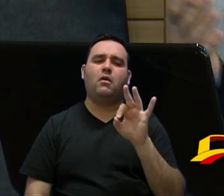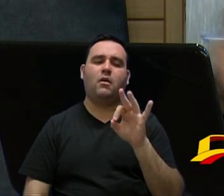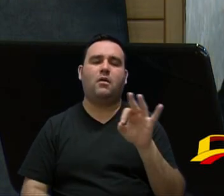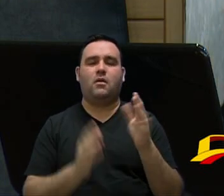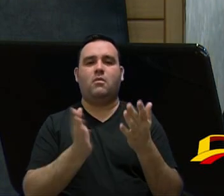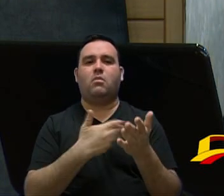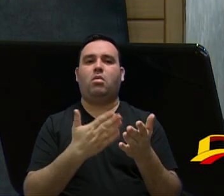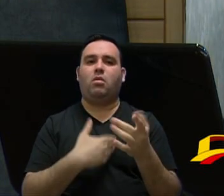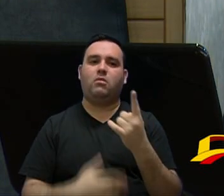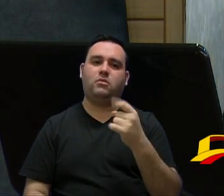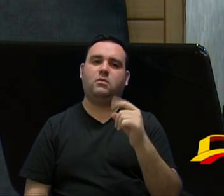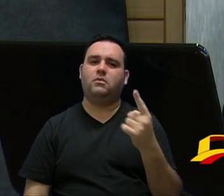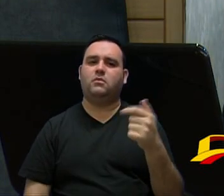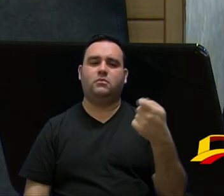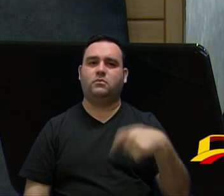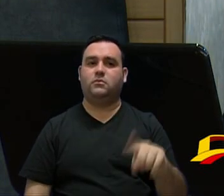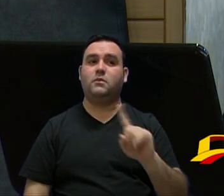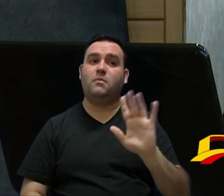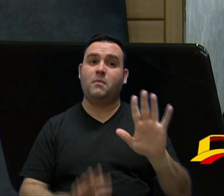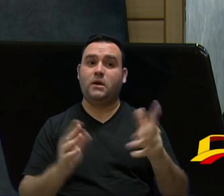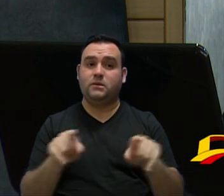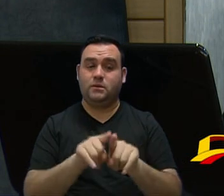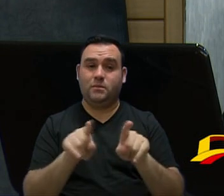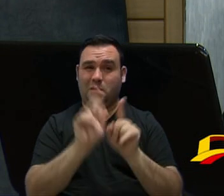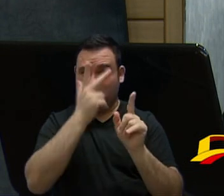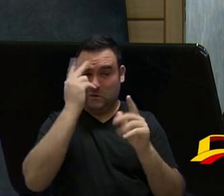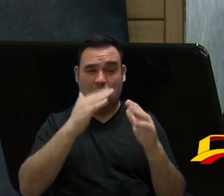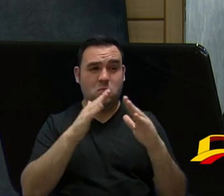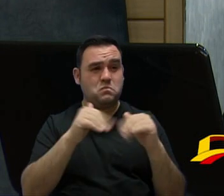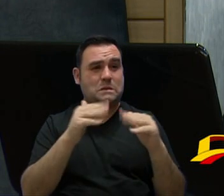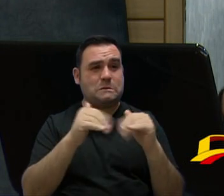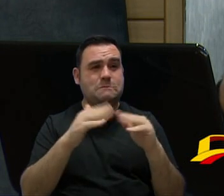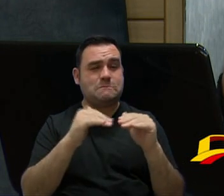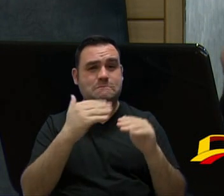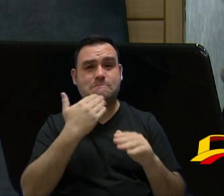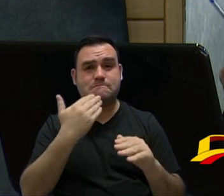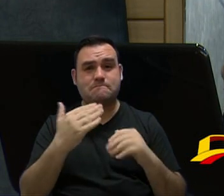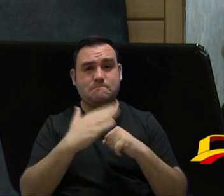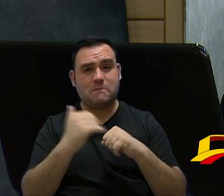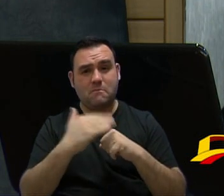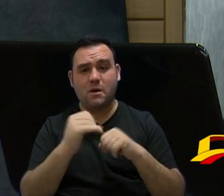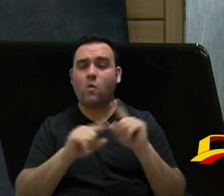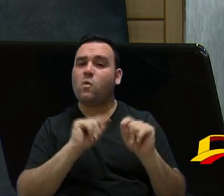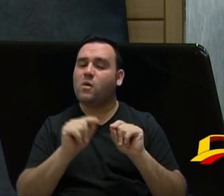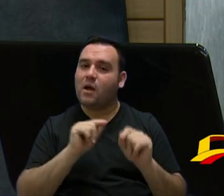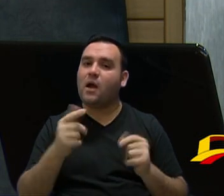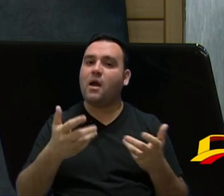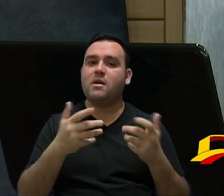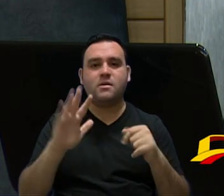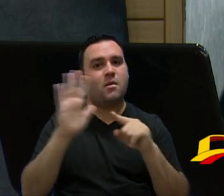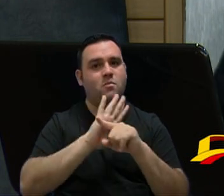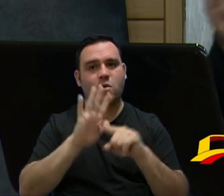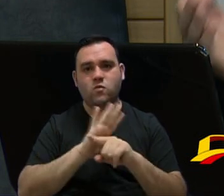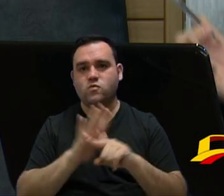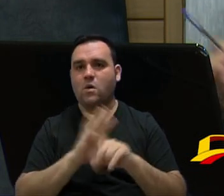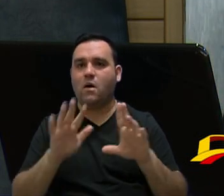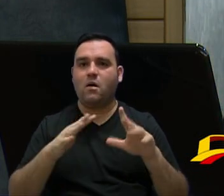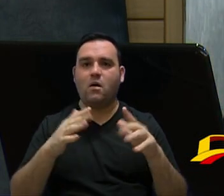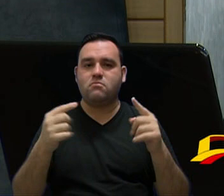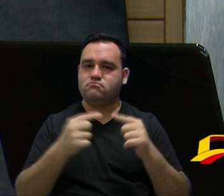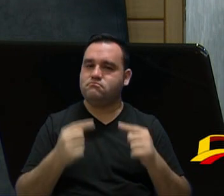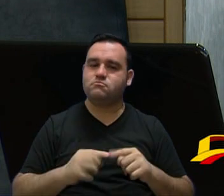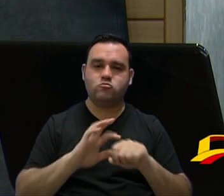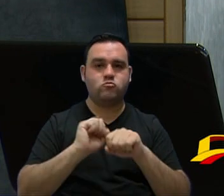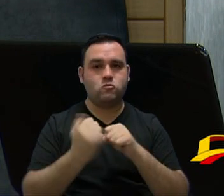101 questões mas tendo em vista o clamor popular é fiquem a vontade para perguntar